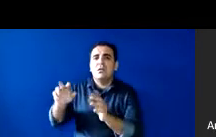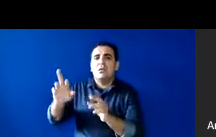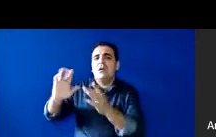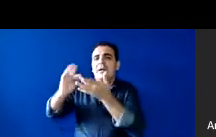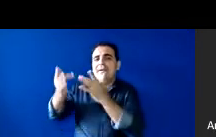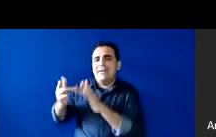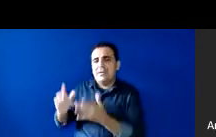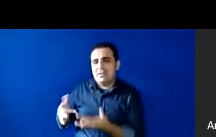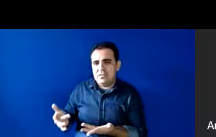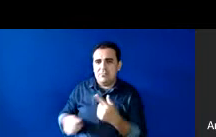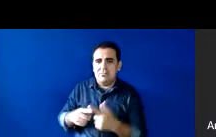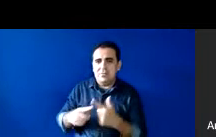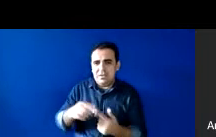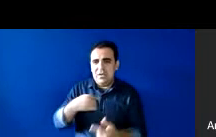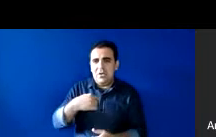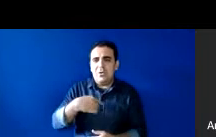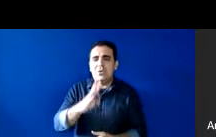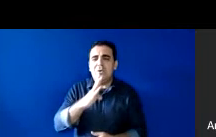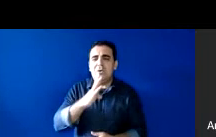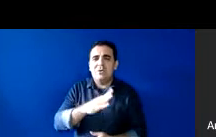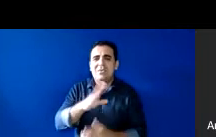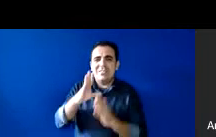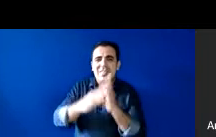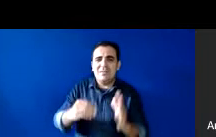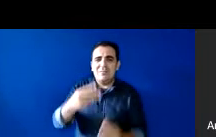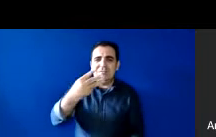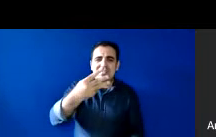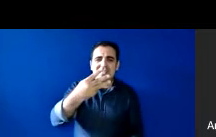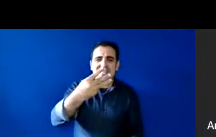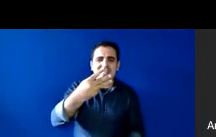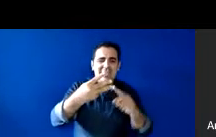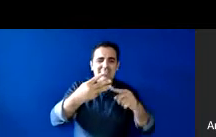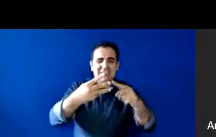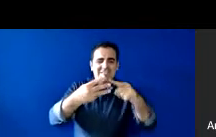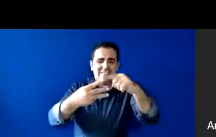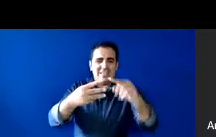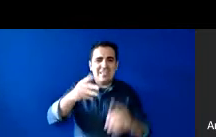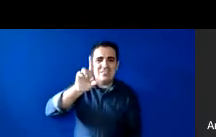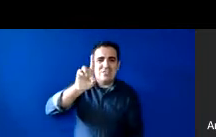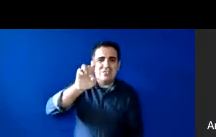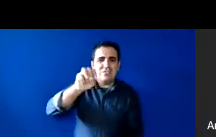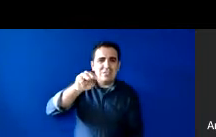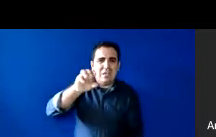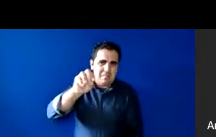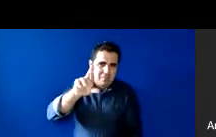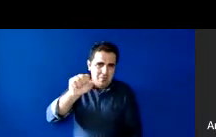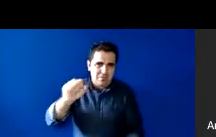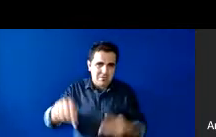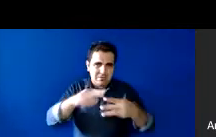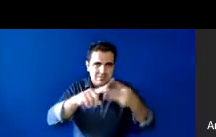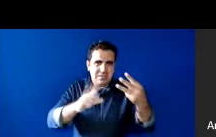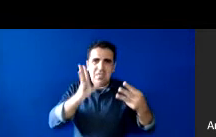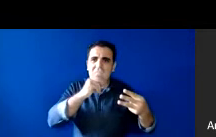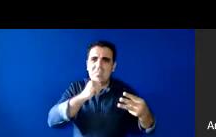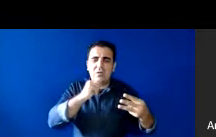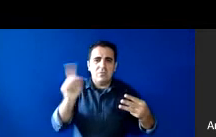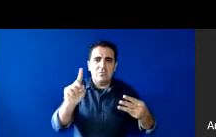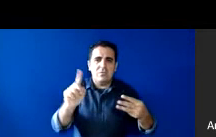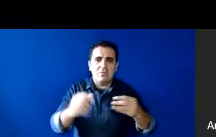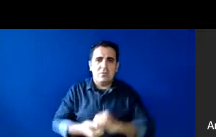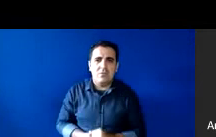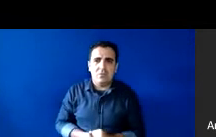demoras, porque ele nos ajuda a descobrir, né, onde